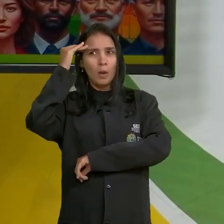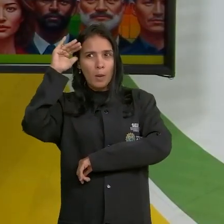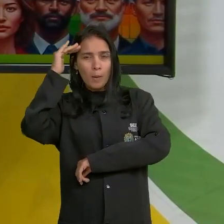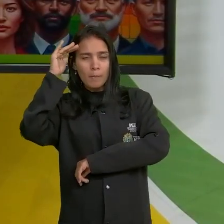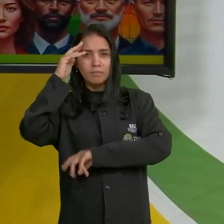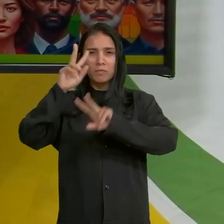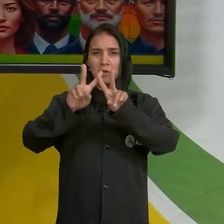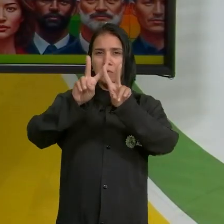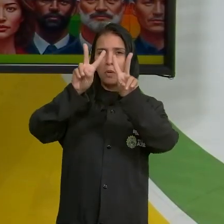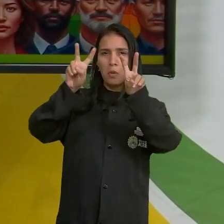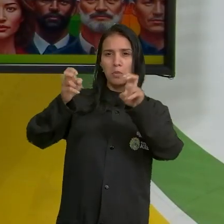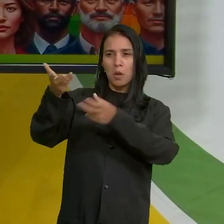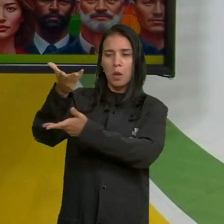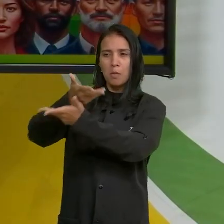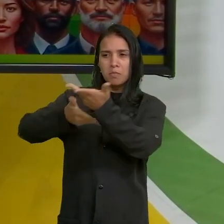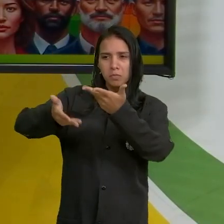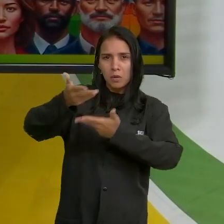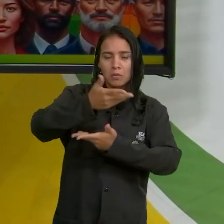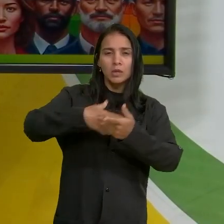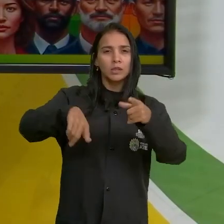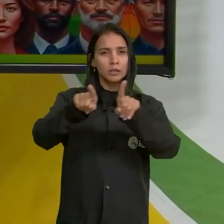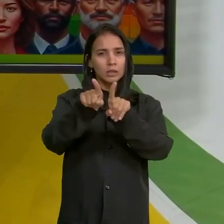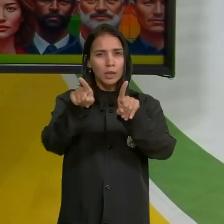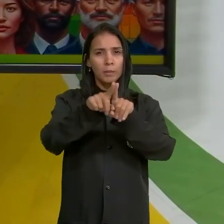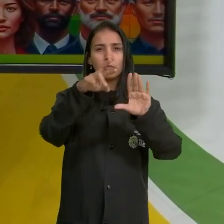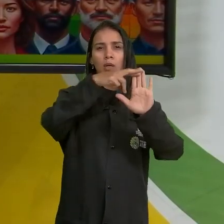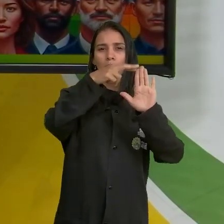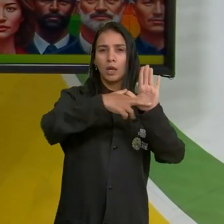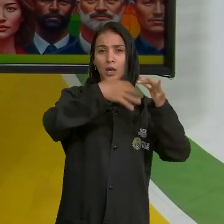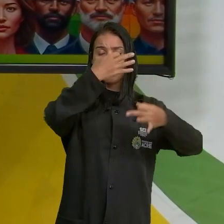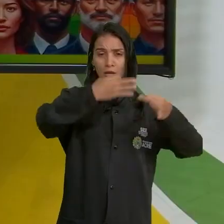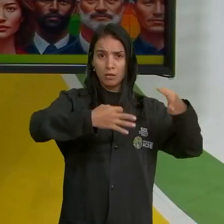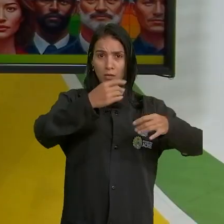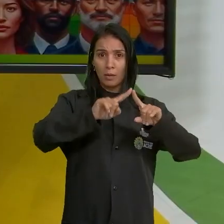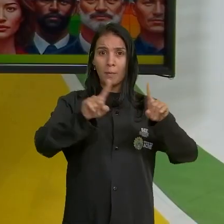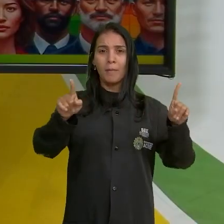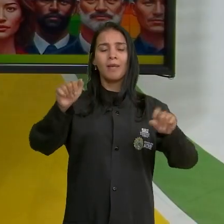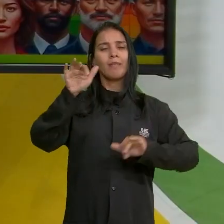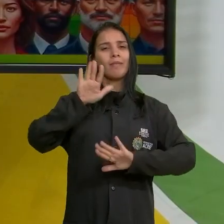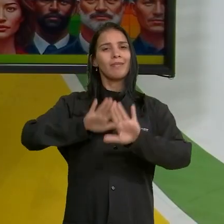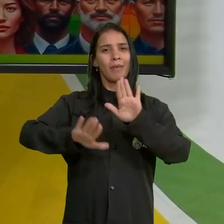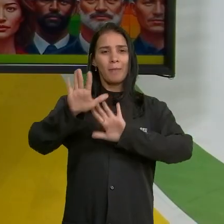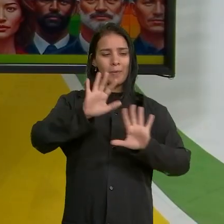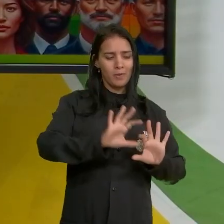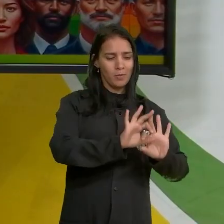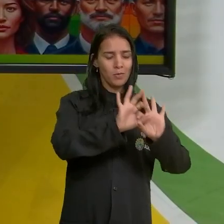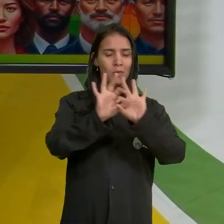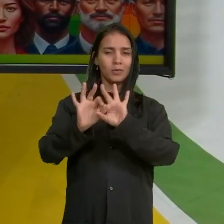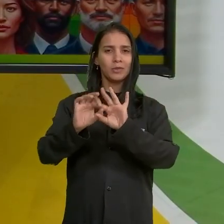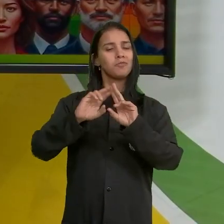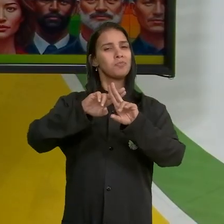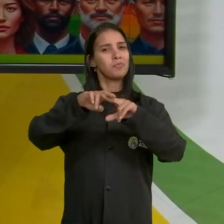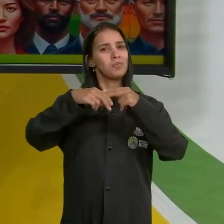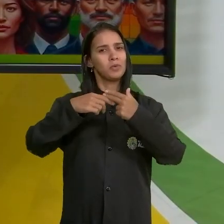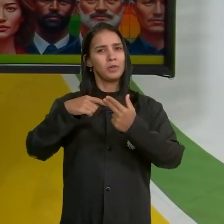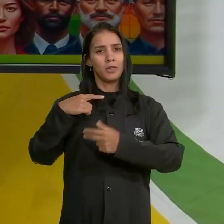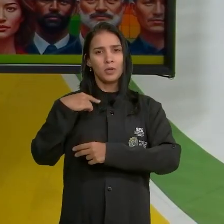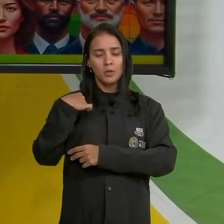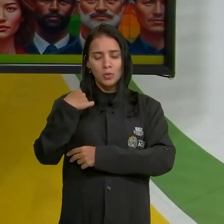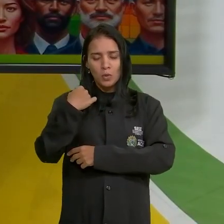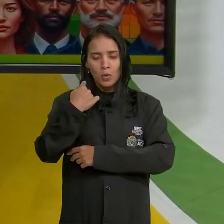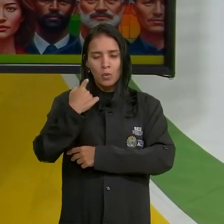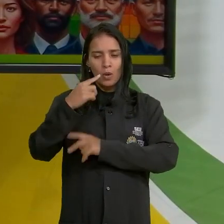a respeito dessas normas jurídicas, enfim. O indivíduo ele vai se constituindo, ele vai